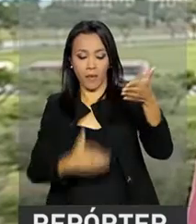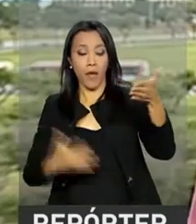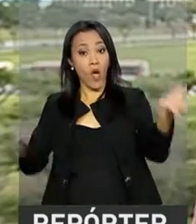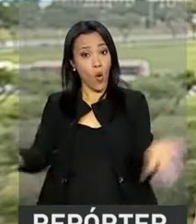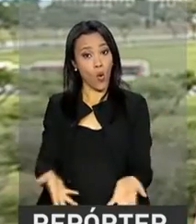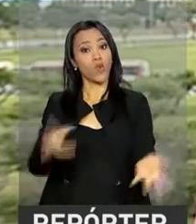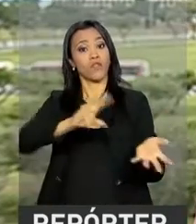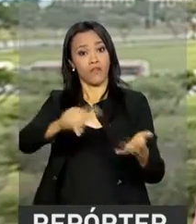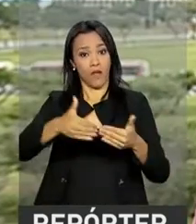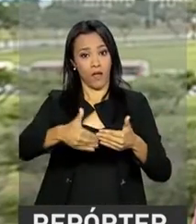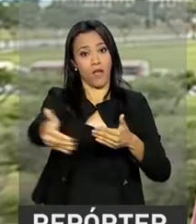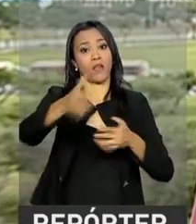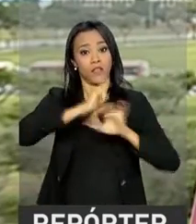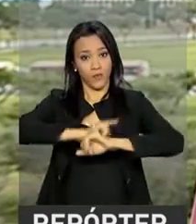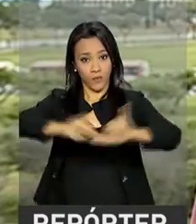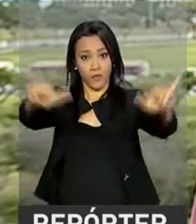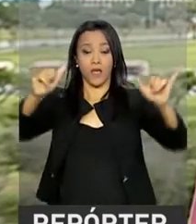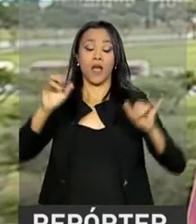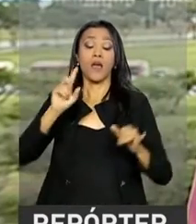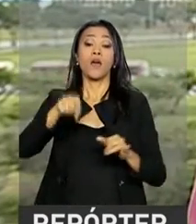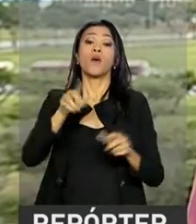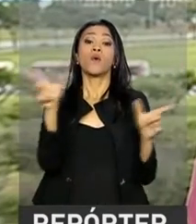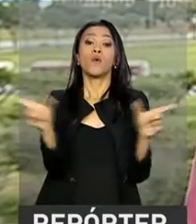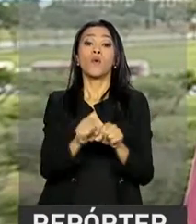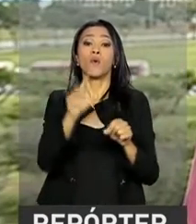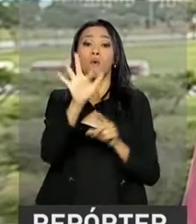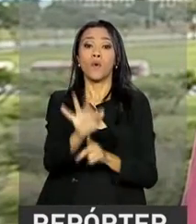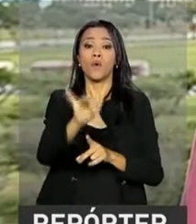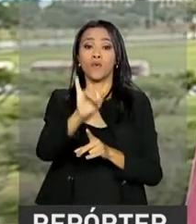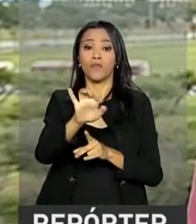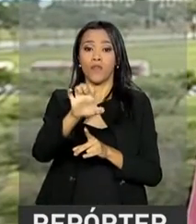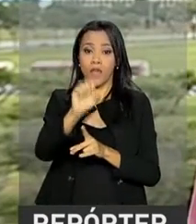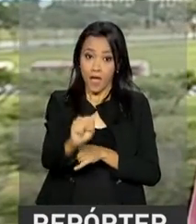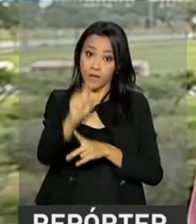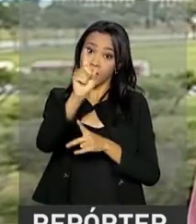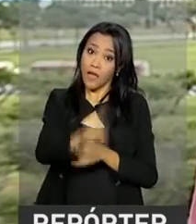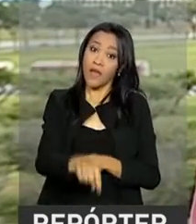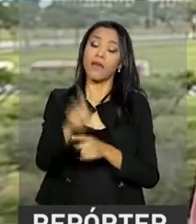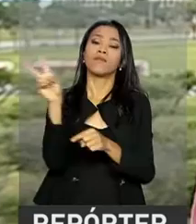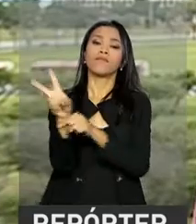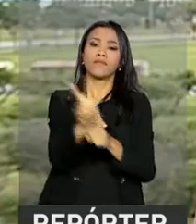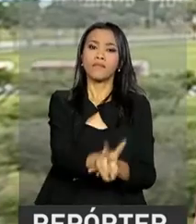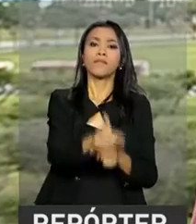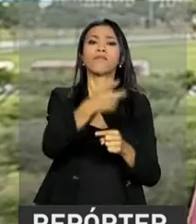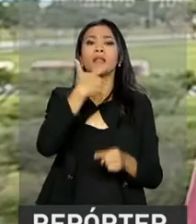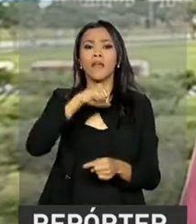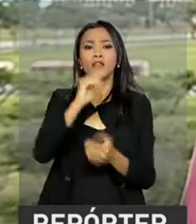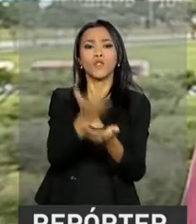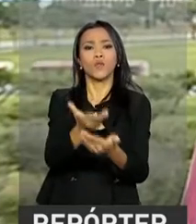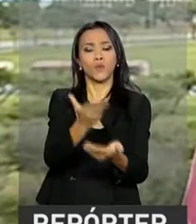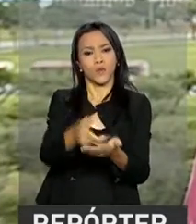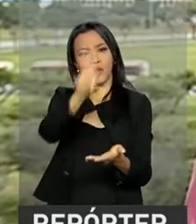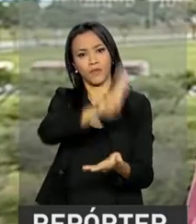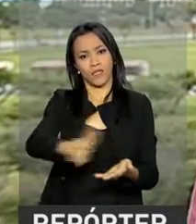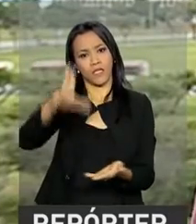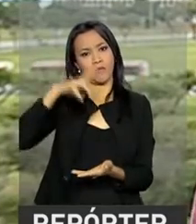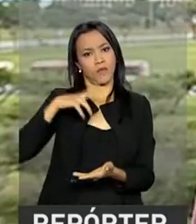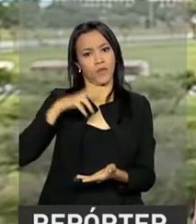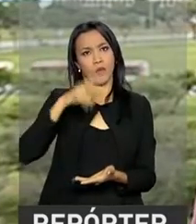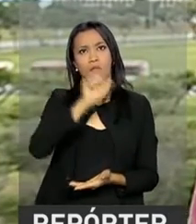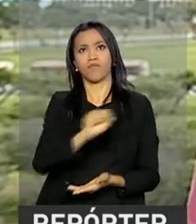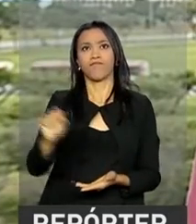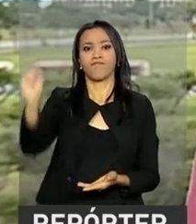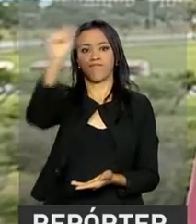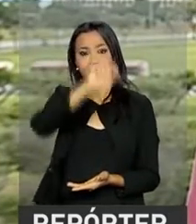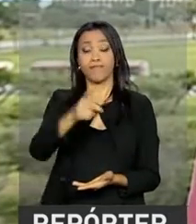sef oferece financiamento a estudantes em cursos de educação superior da rede privada a taxa efetiva de juros